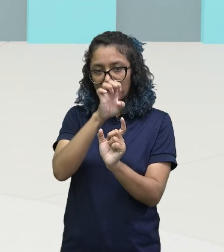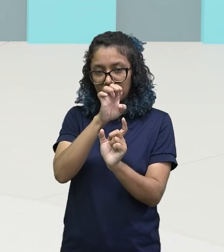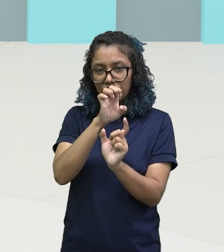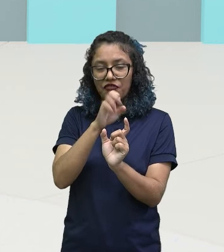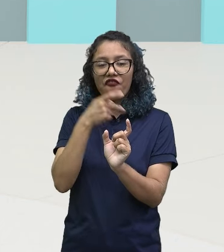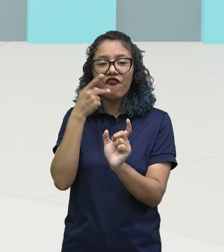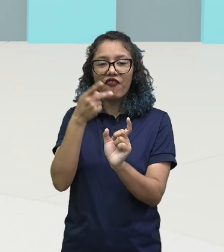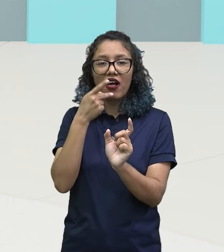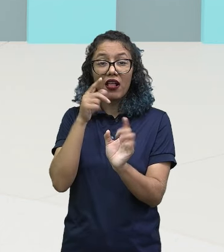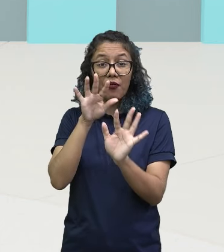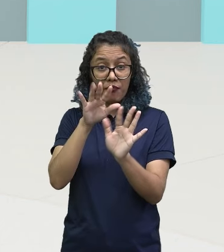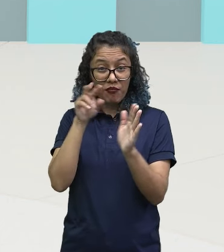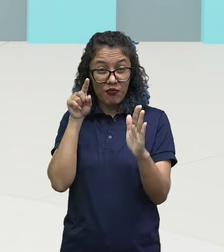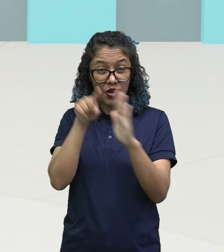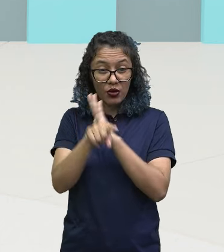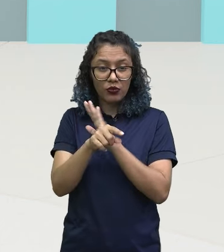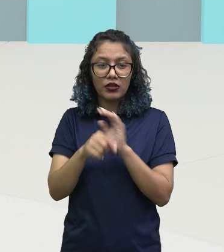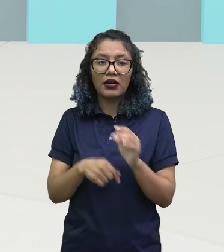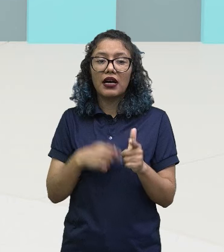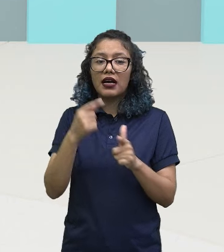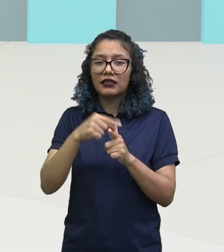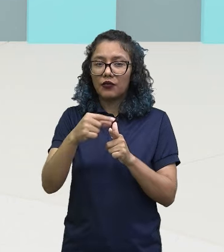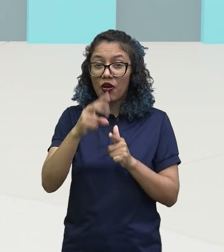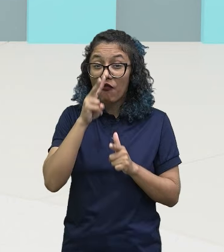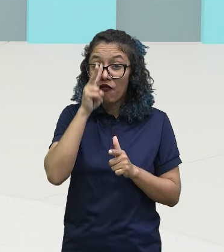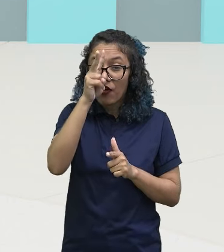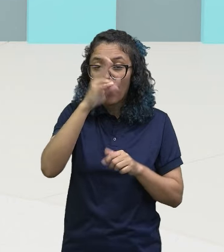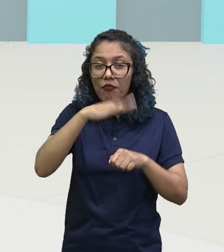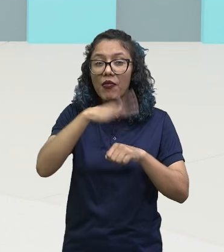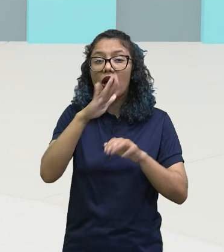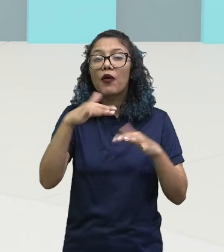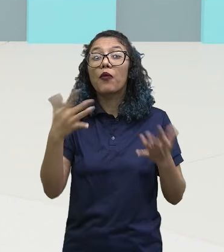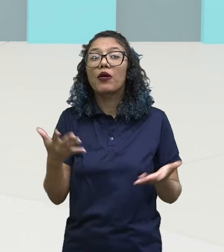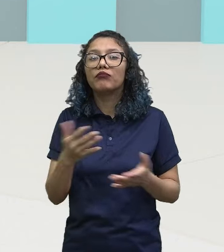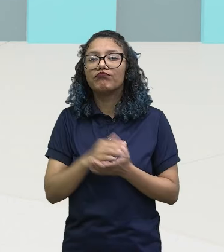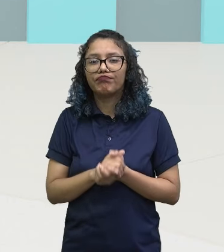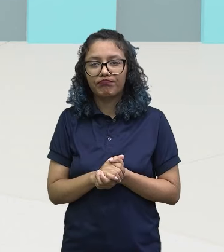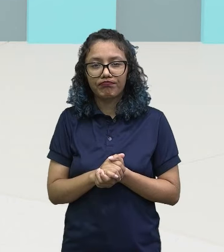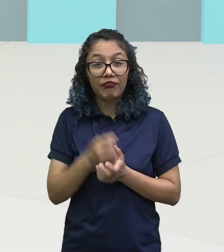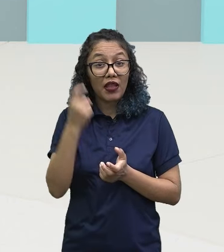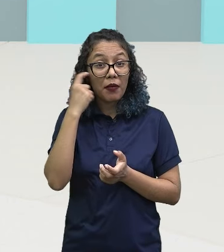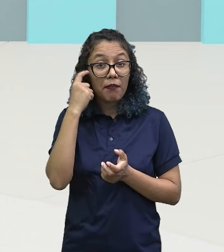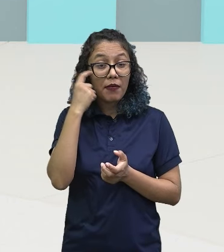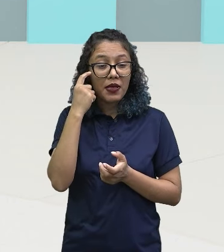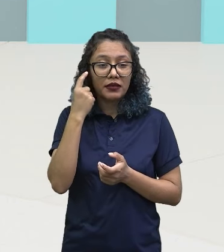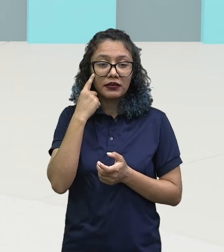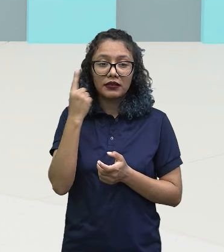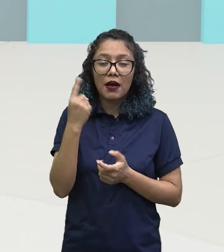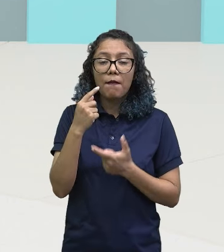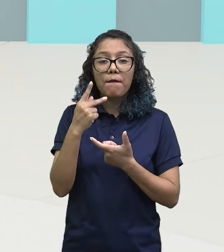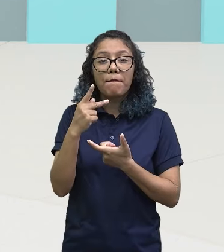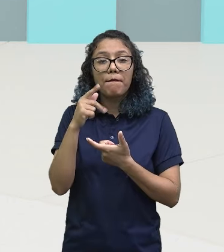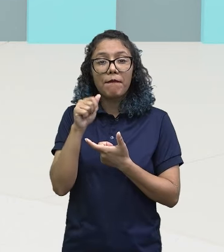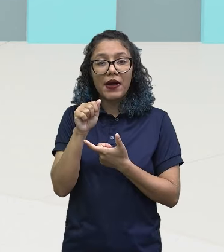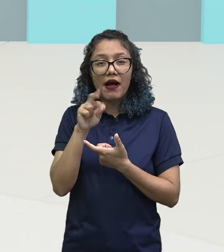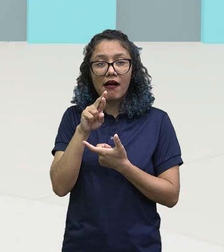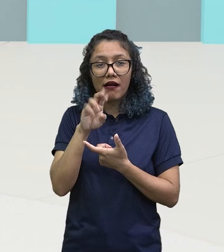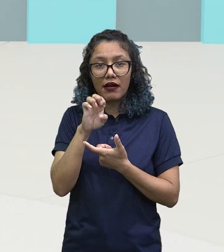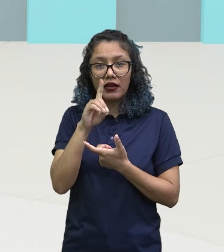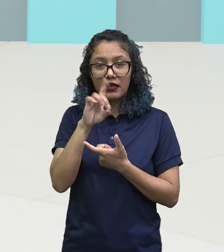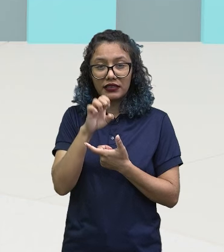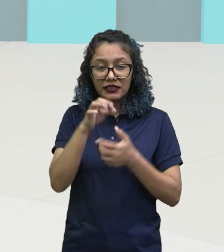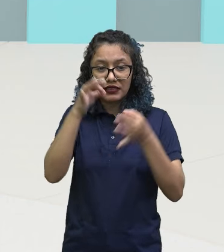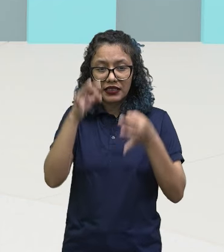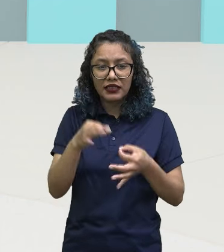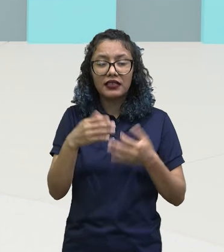qual é, eu pergunto para você, qual é a sílaba mais forte? Pensa aí. Parede. Com certeza você vai dizer o